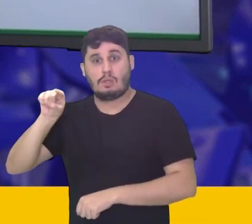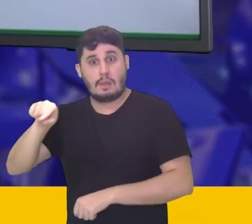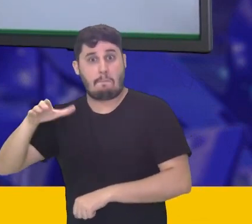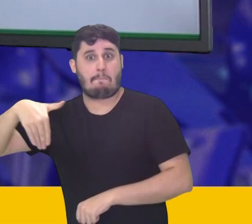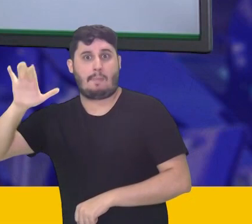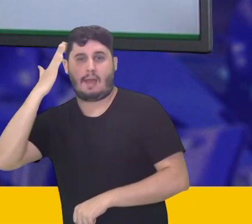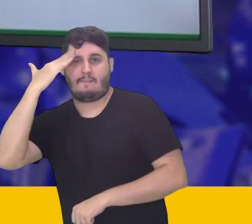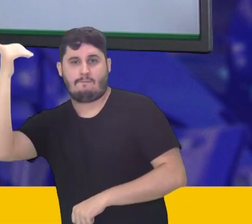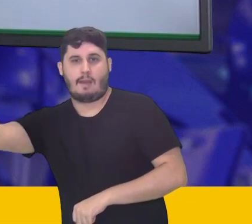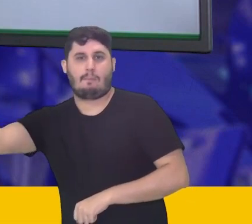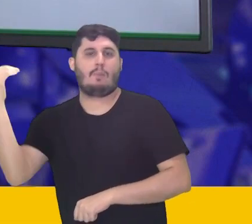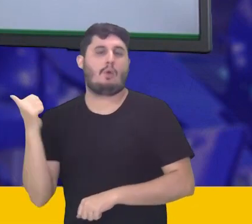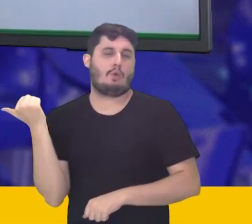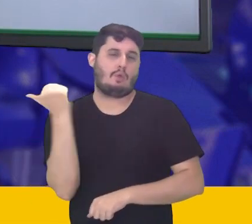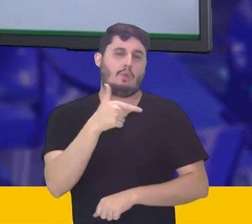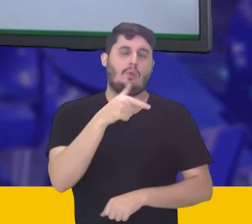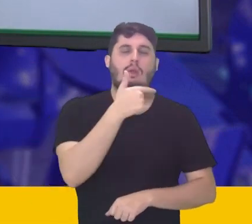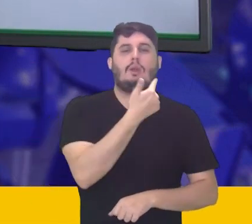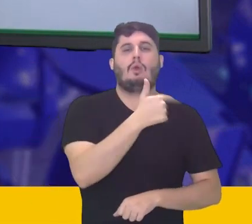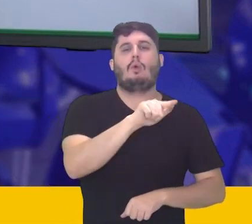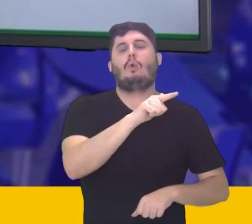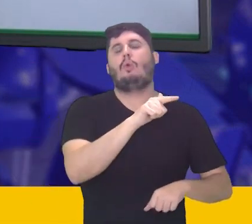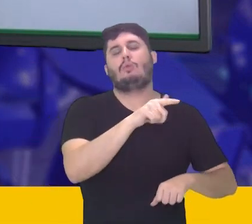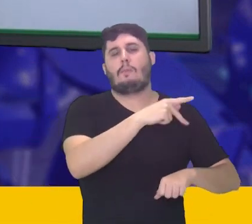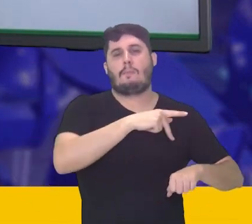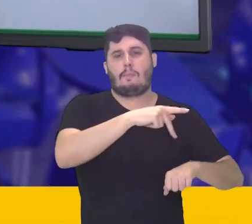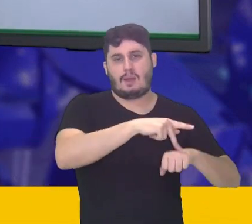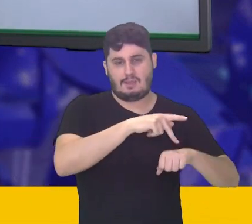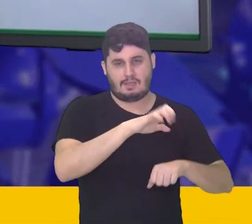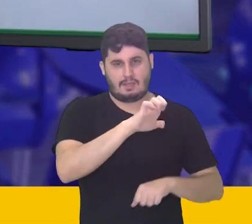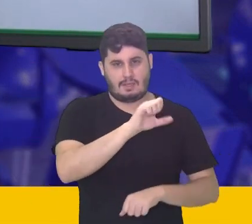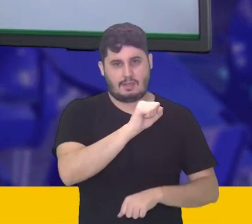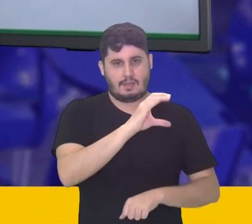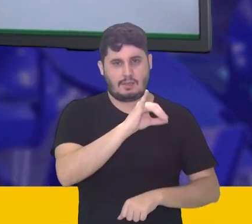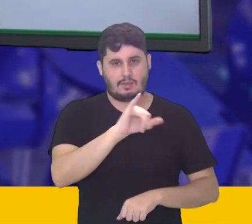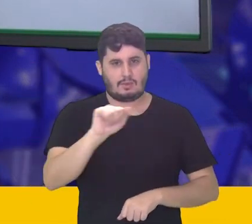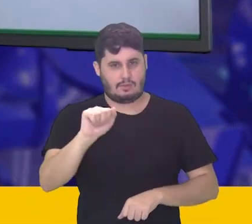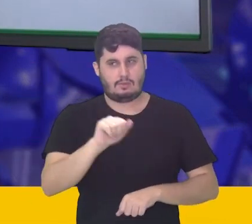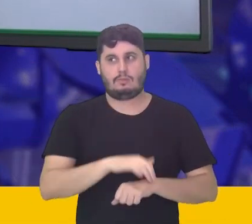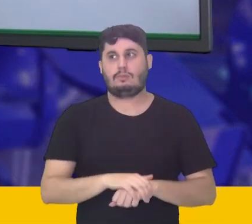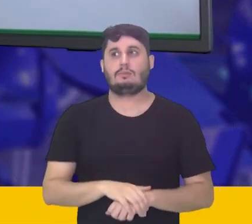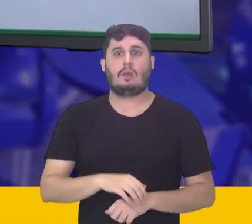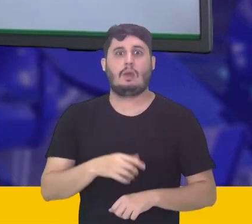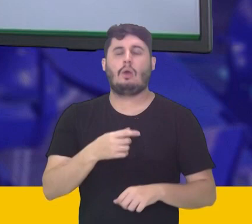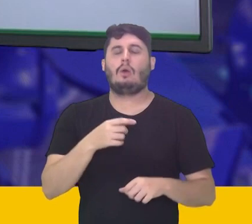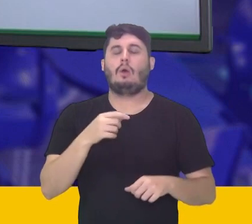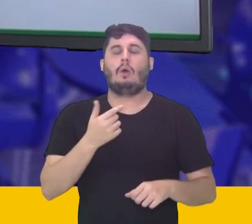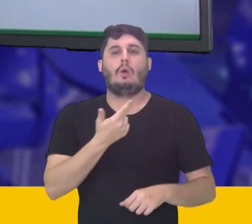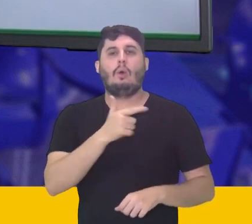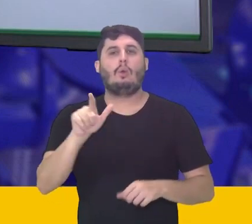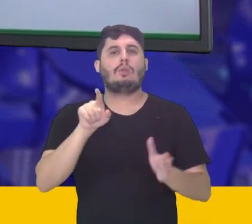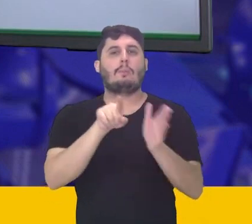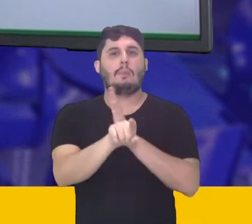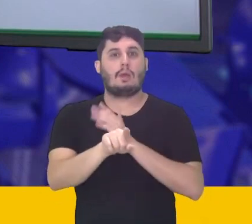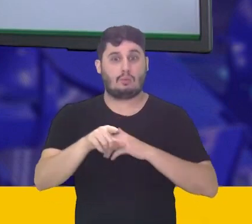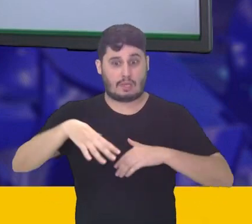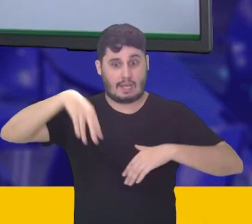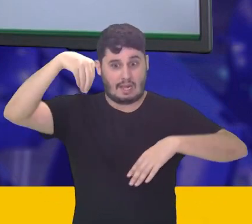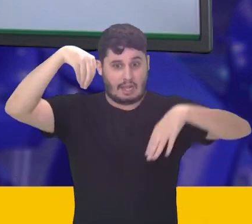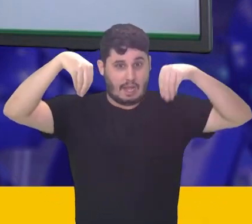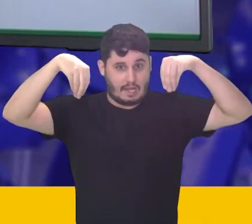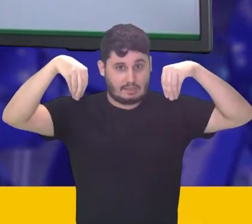que Edimburgo, na Escócia, ok? Segunda pergunta. O castelo de Edimburgo fica em uma